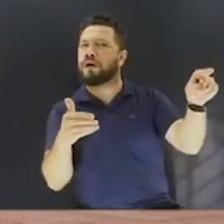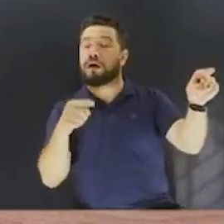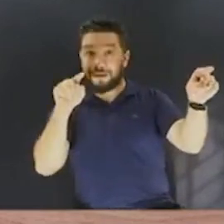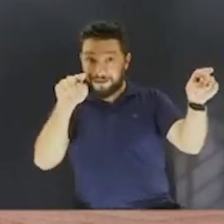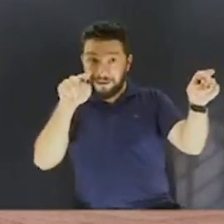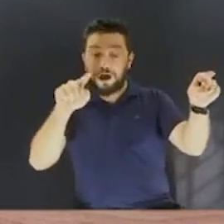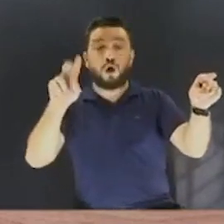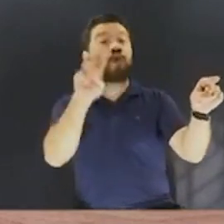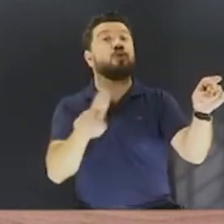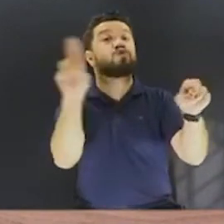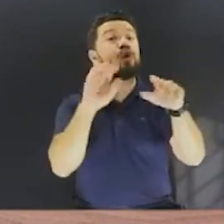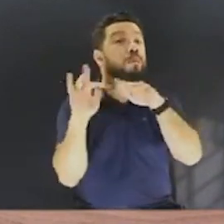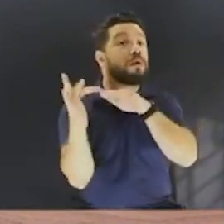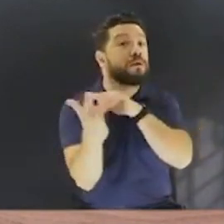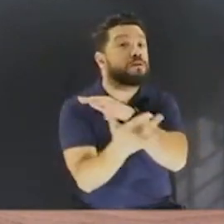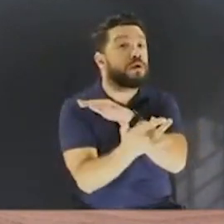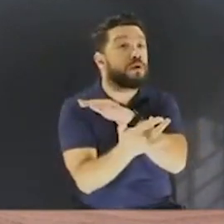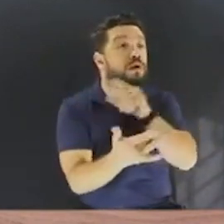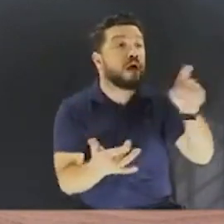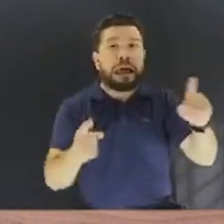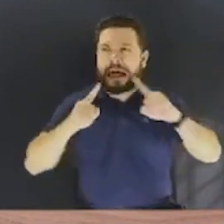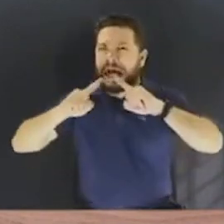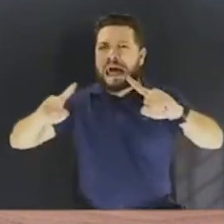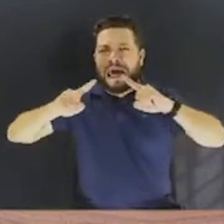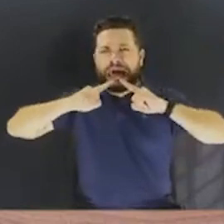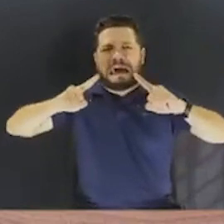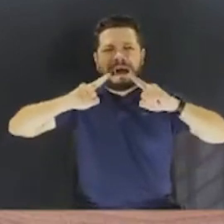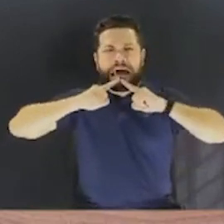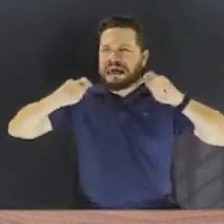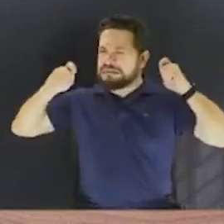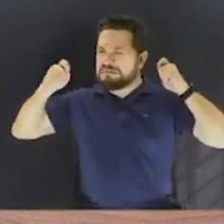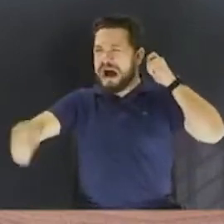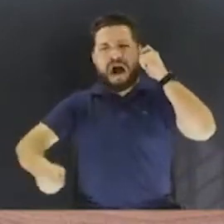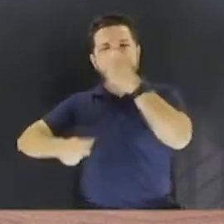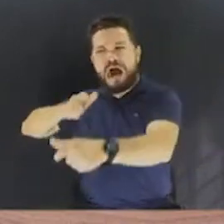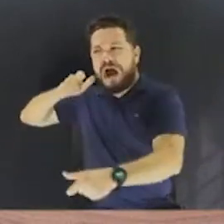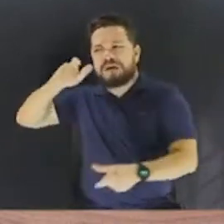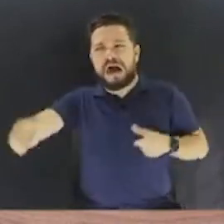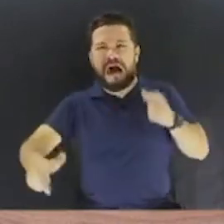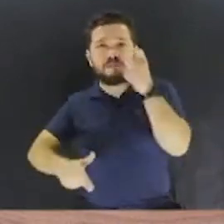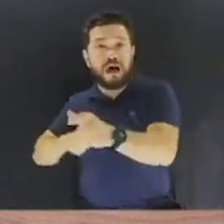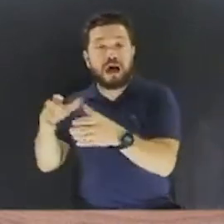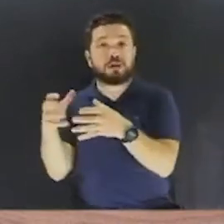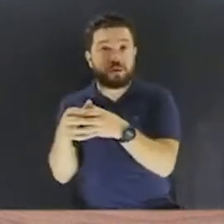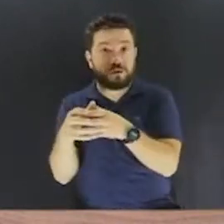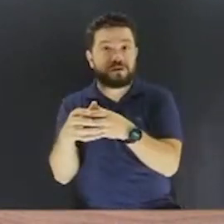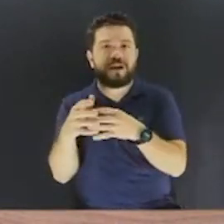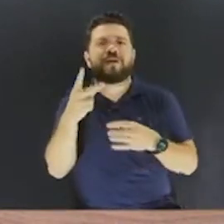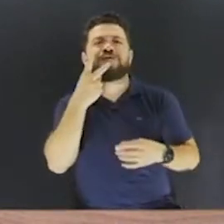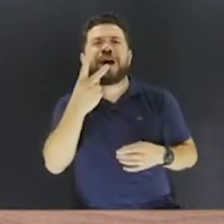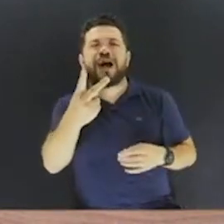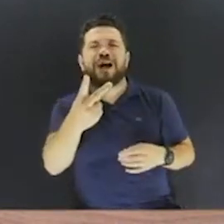como se nós fôssemos contra as mulheres e ela estava sendo perseguida contra as mulheres eu vou para terminar eu tenho um minuto eu vou